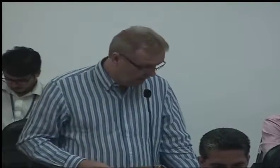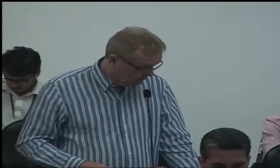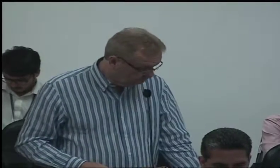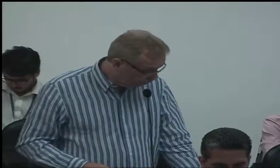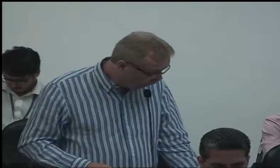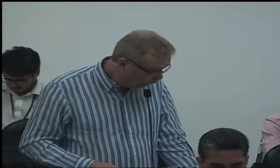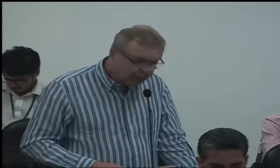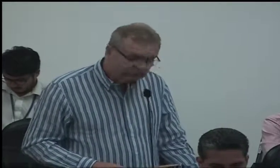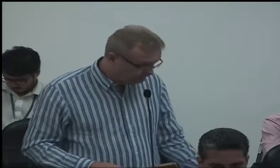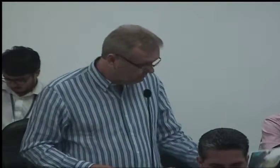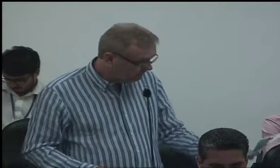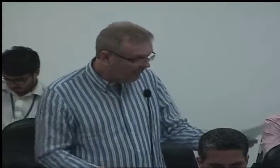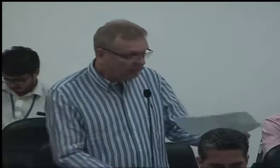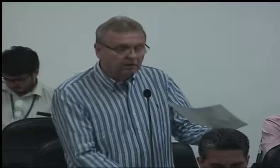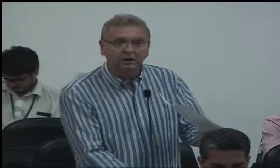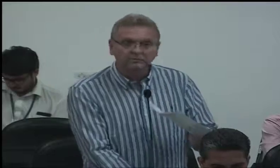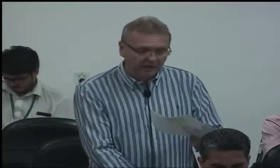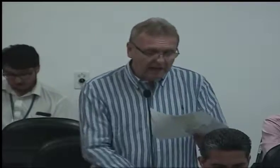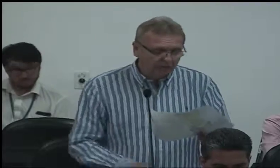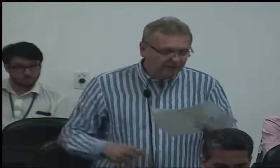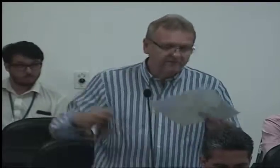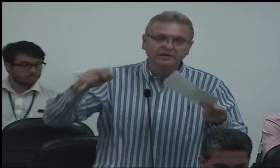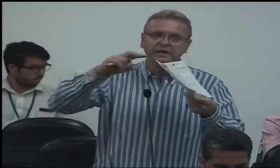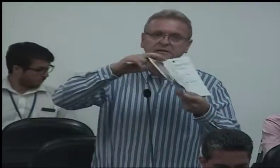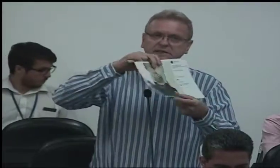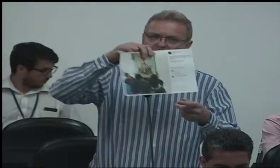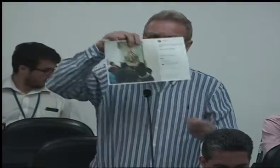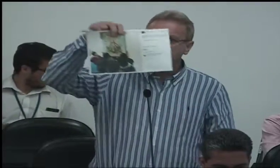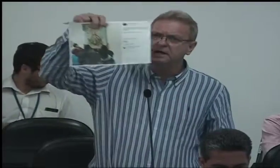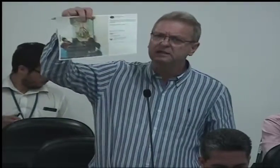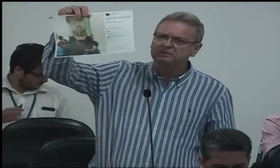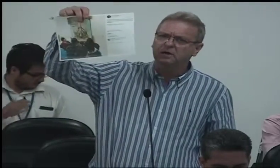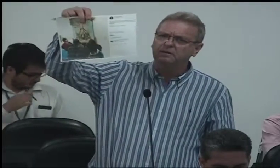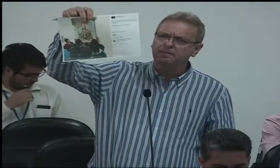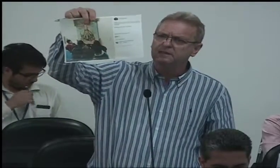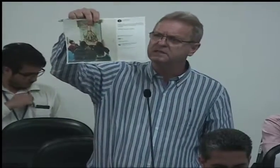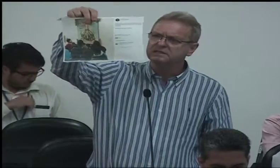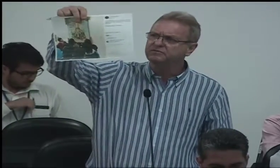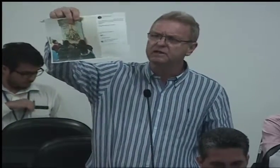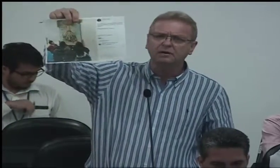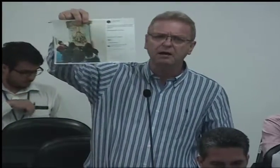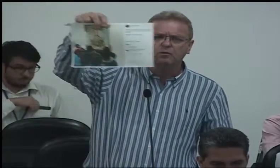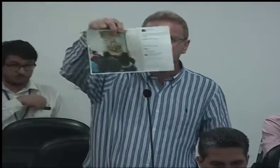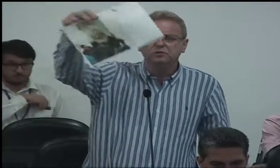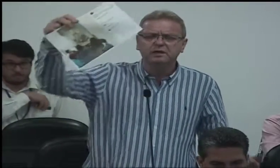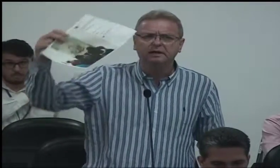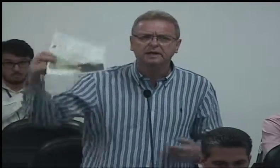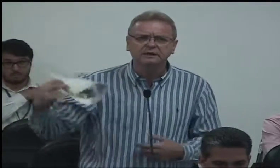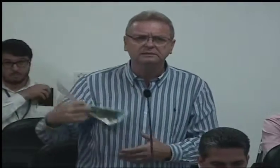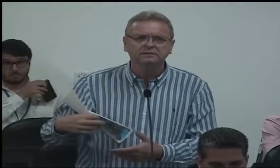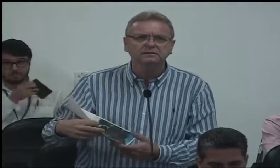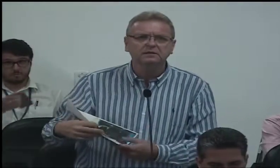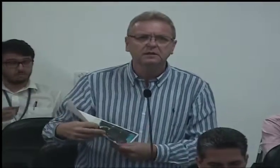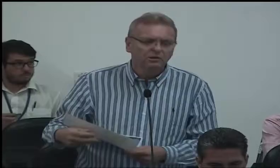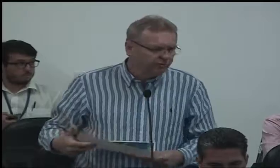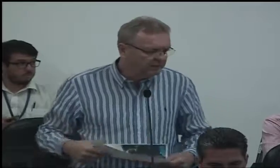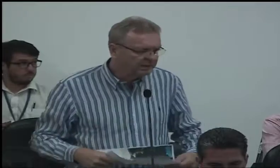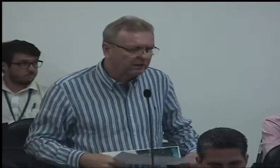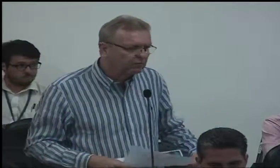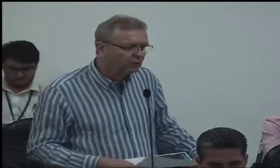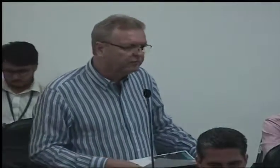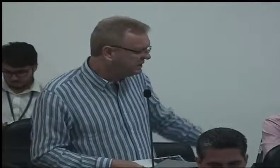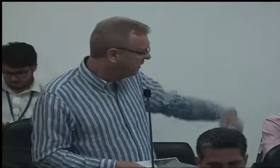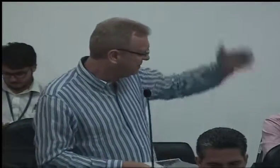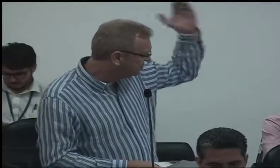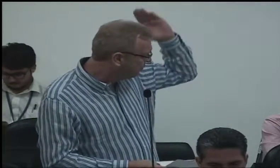jamais. Está aqui, ó. Ah, não teve criança. Está aqui as crianças, ó. As crianças vendo lá, como não tinha criança. Foi